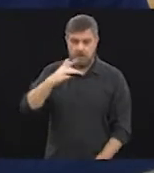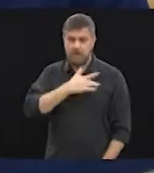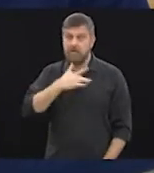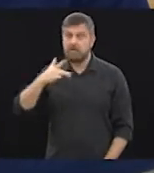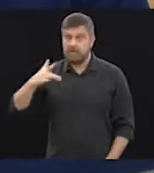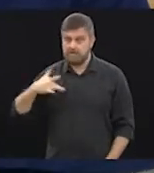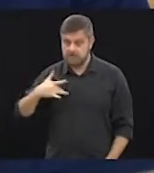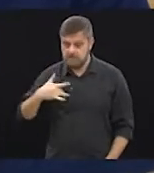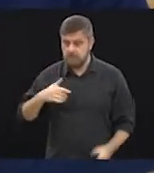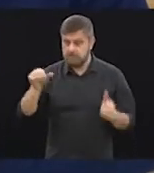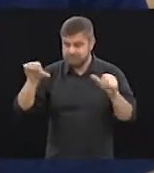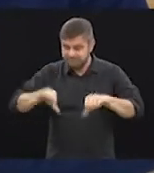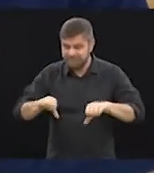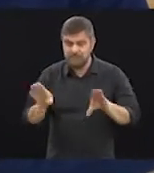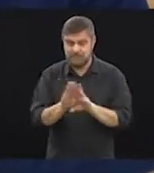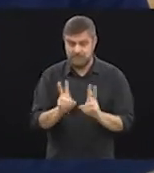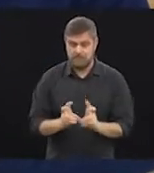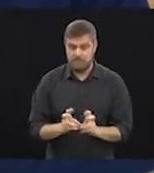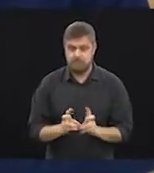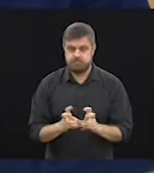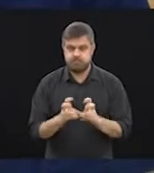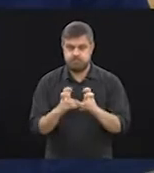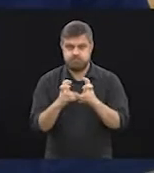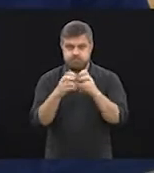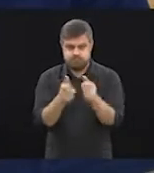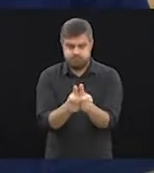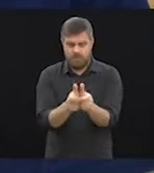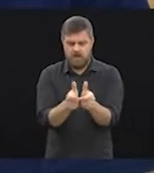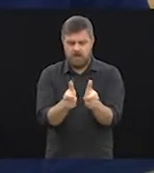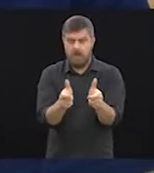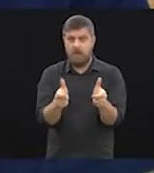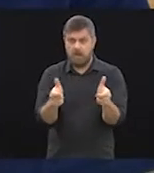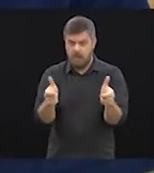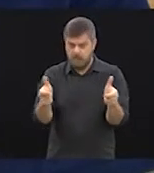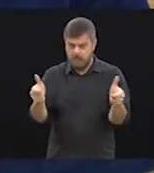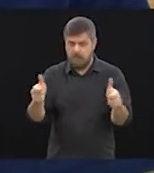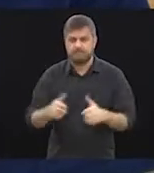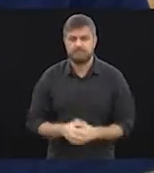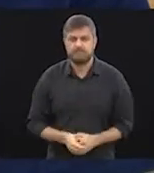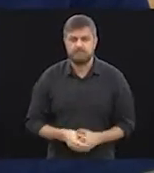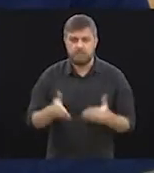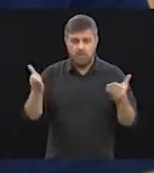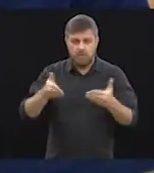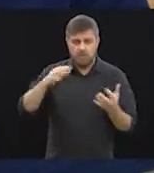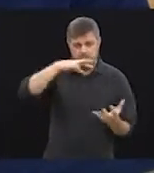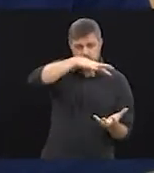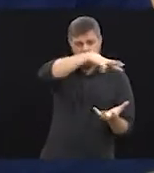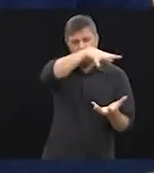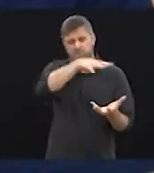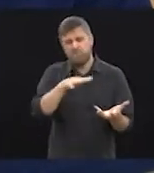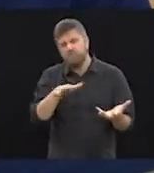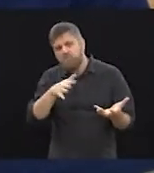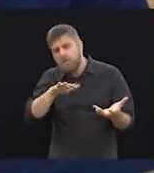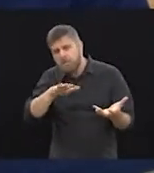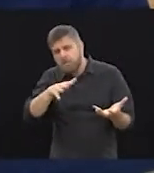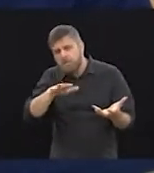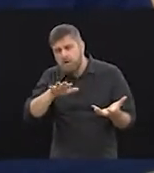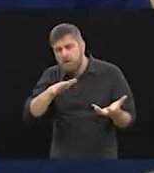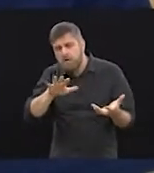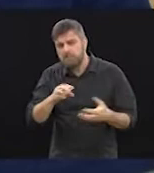aparecem e o câncer emerge como a doença mais prevalente. Hoje, no mundo, são mais ou